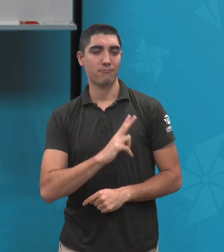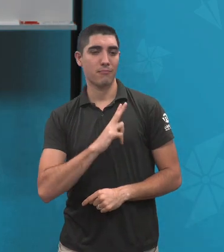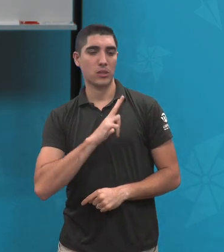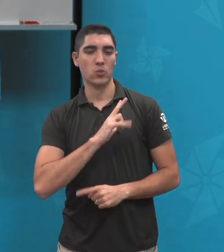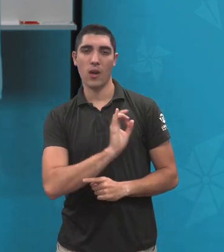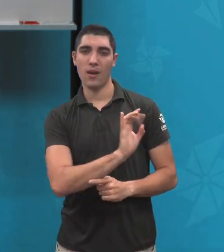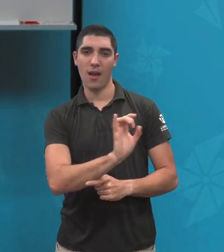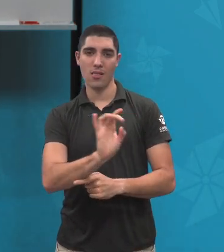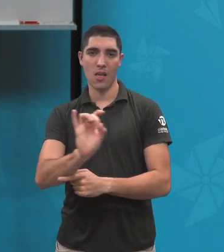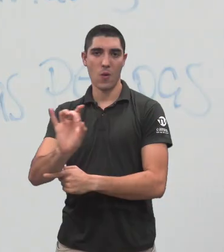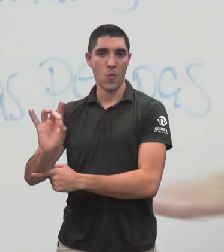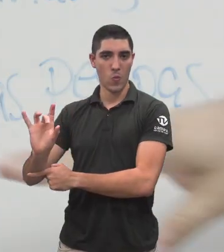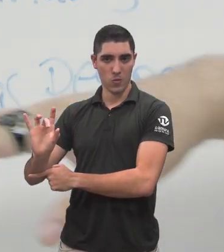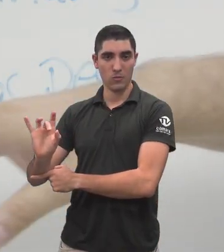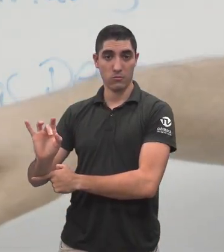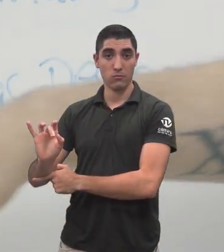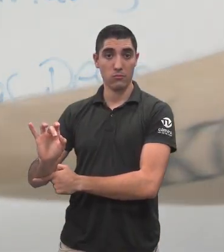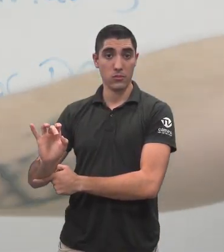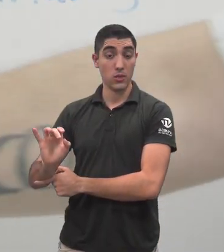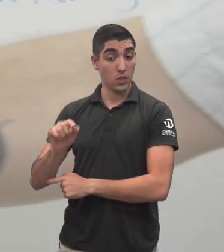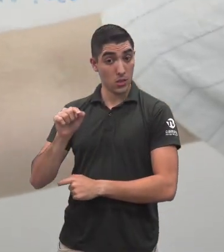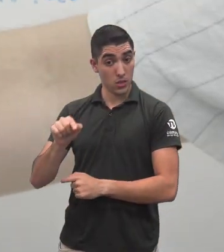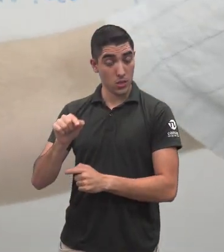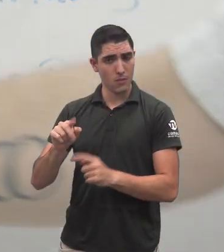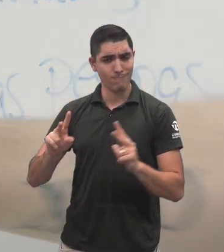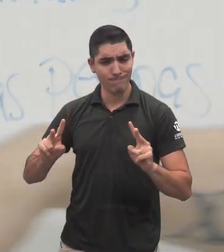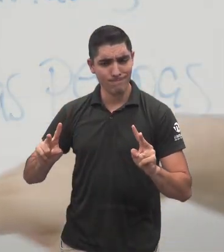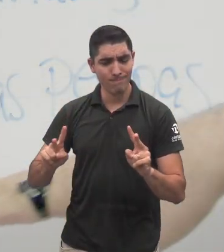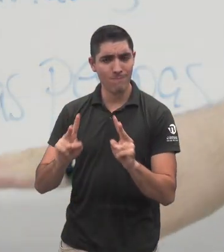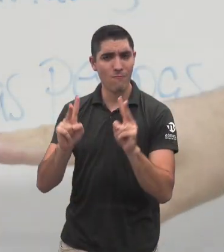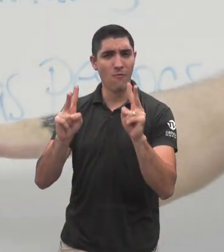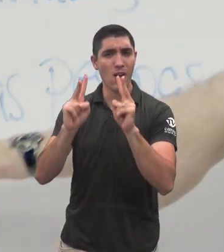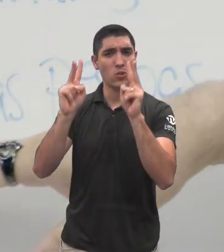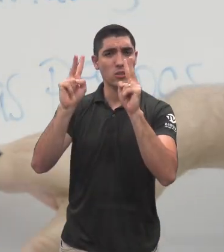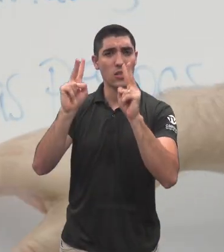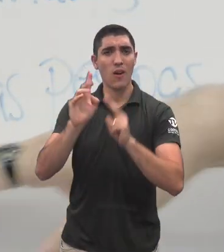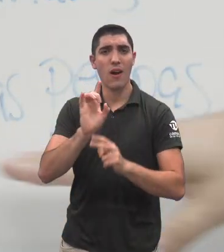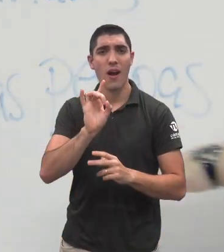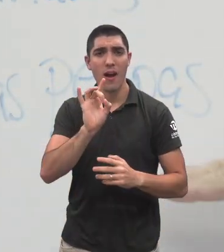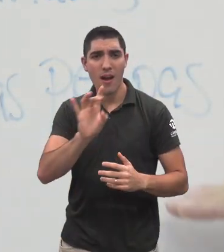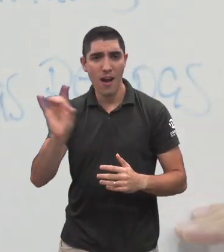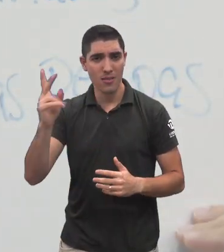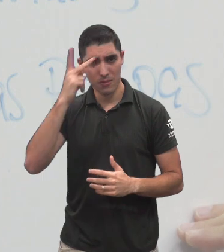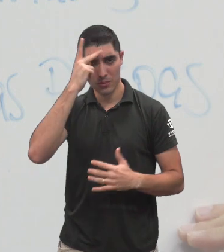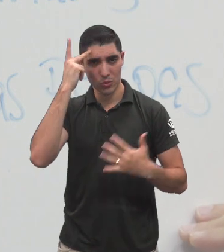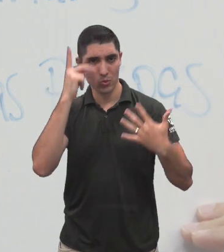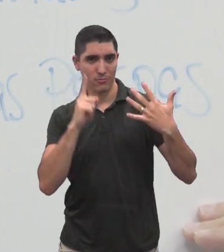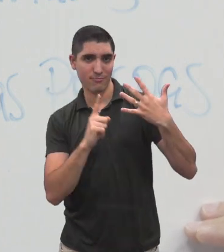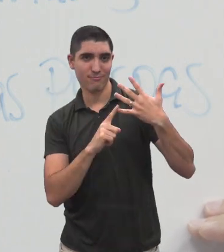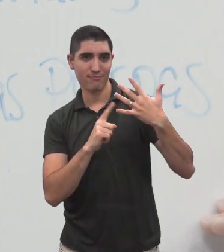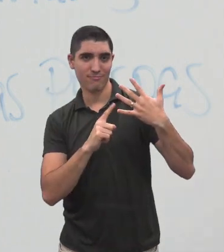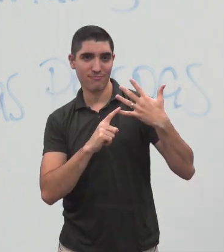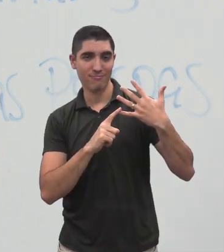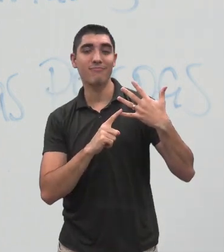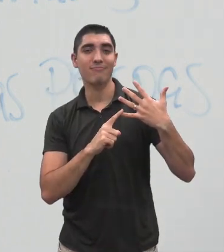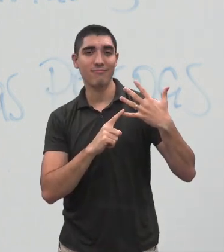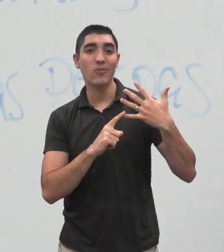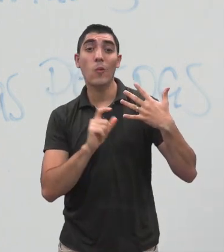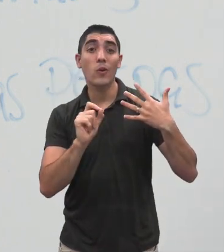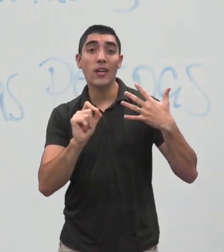individualidade e daquilo que a gente chama de uma valorização da singularidade das